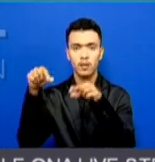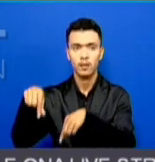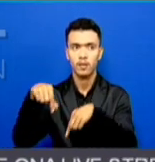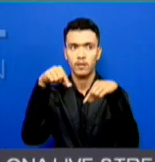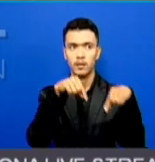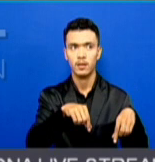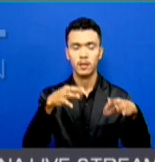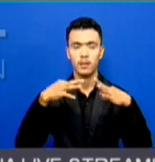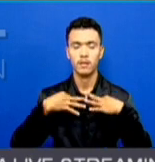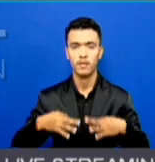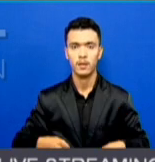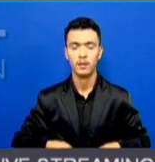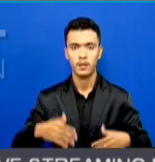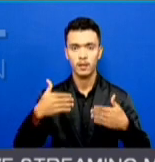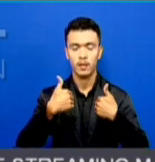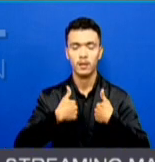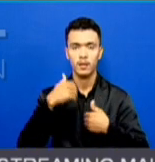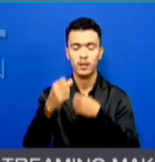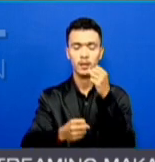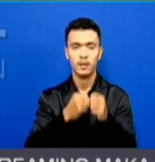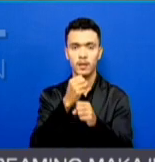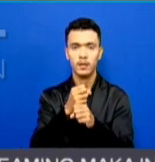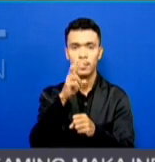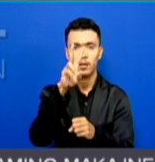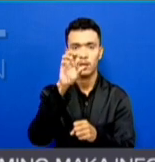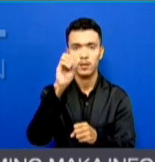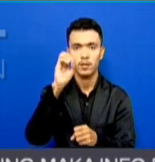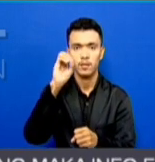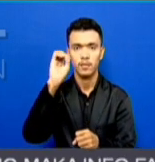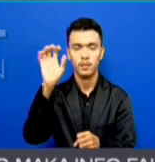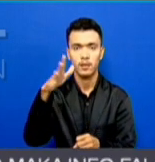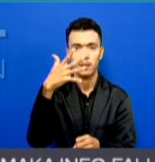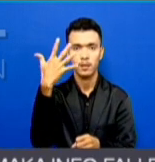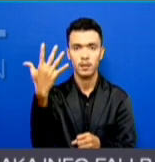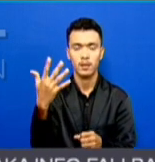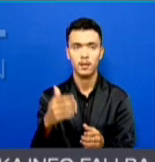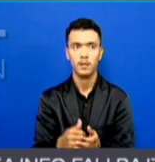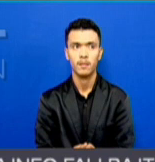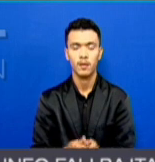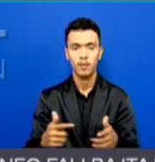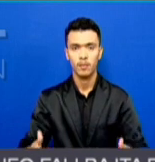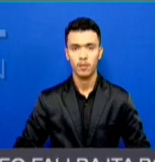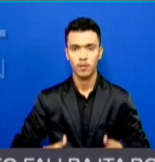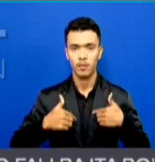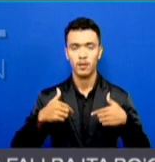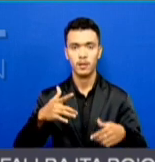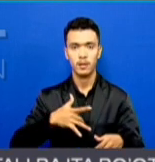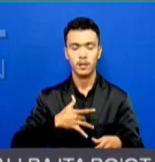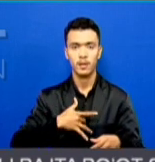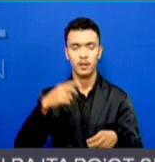deficiência física e retinan rihundrua sanulu resin lima. Morisi dane sente todang